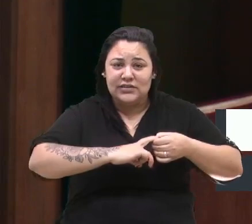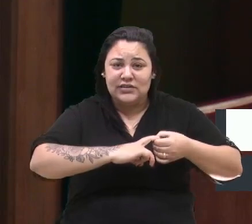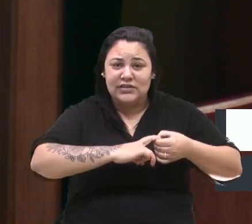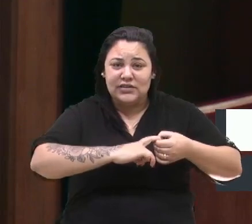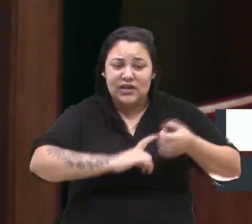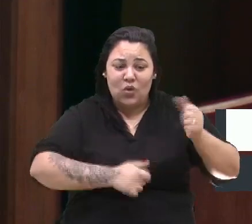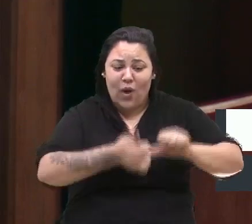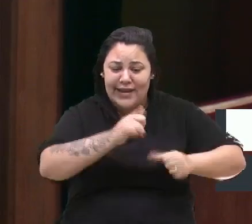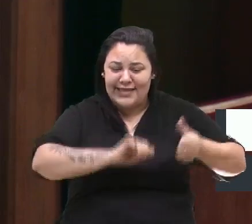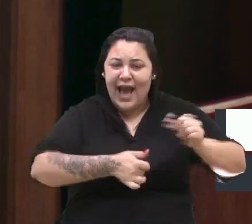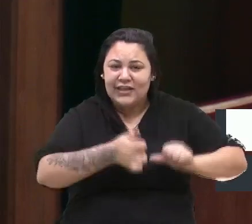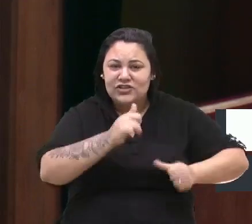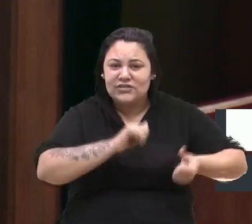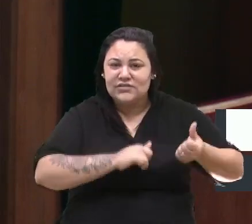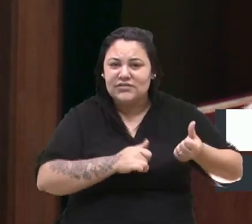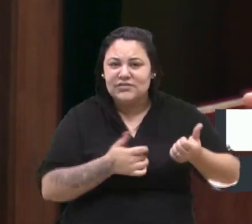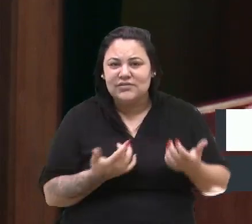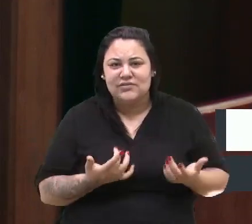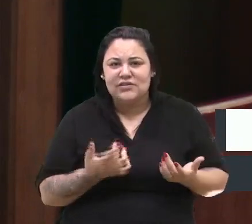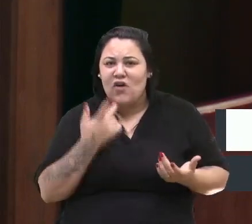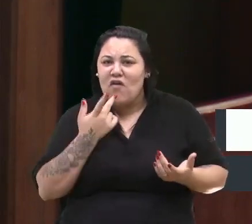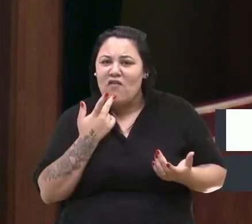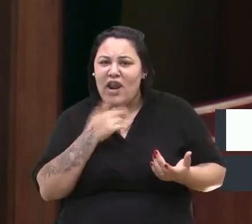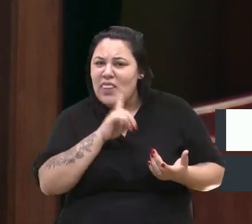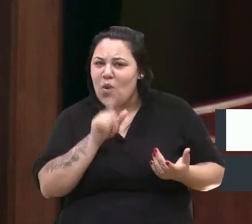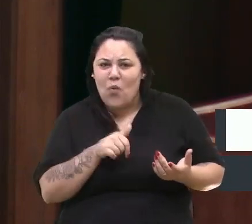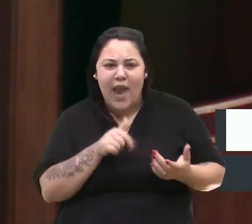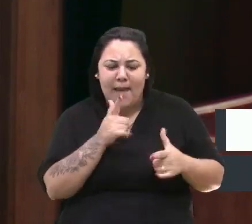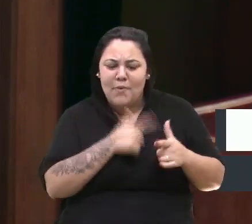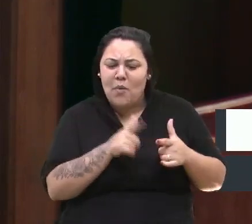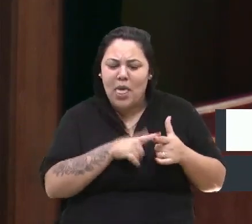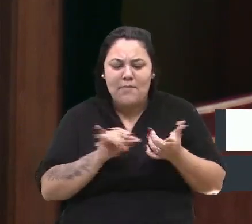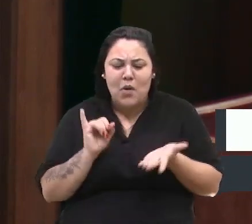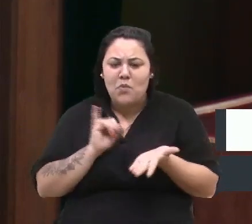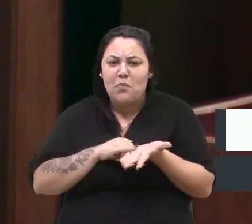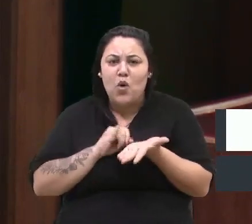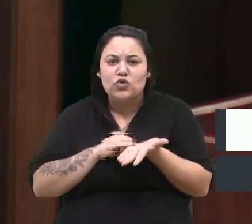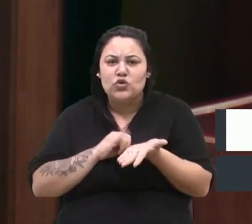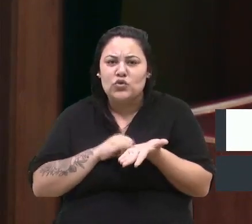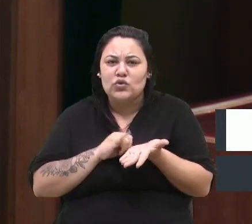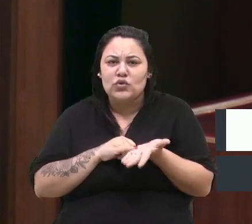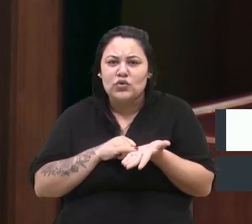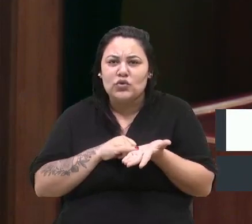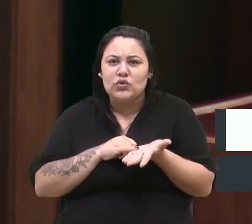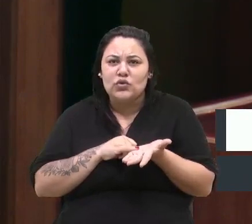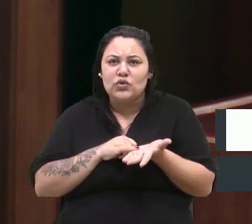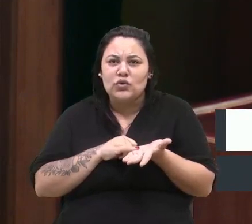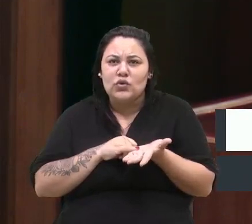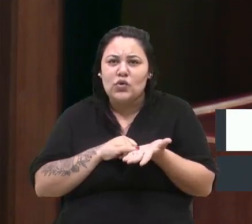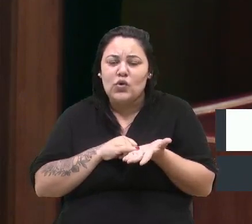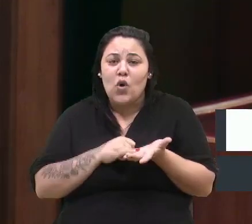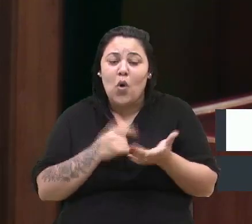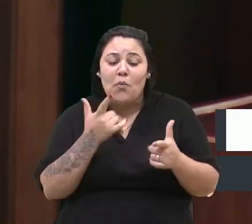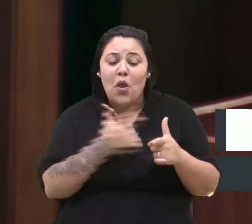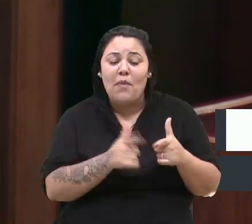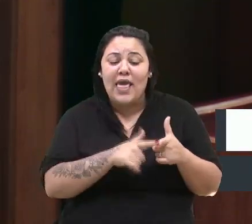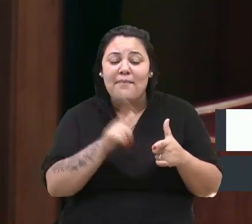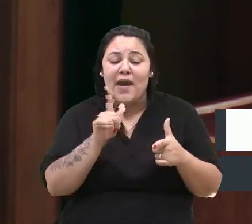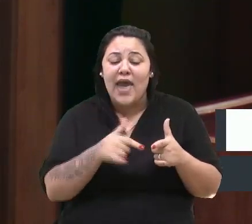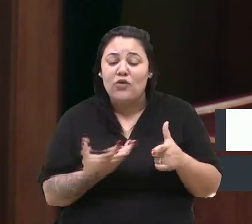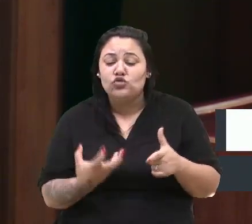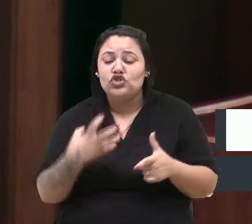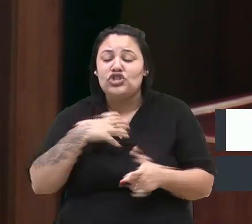Então eu digo aqui, o problema não é o imposto, o problema é a forma que se gere o dinheiro do povo.